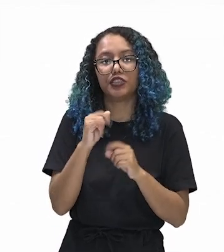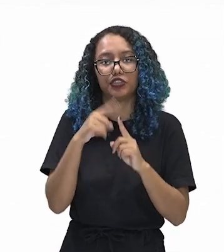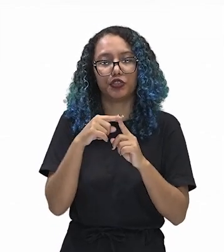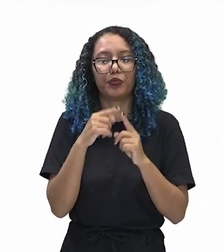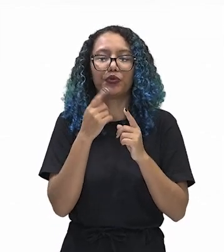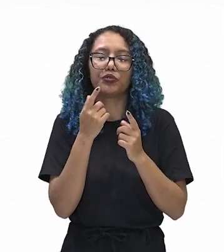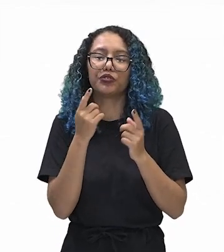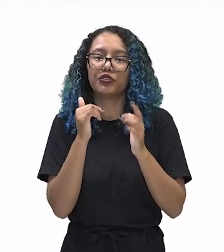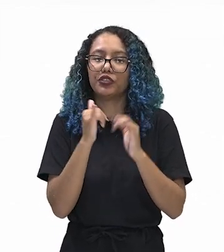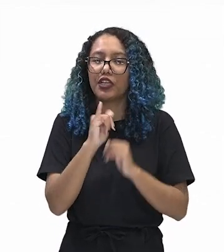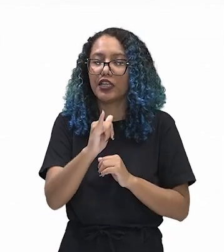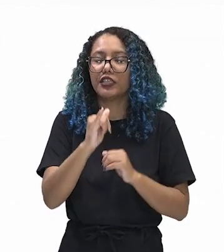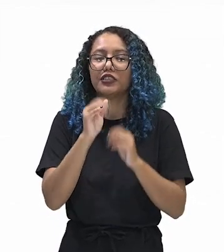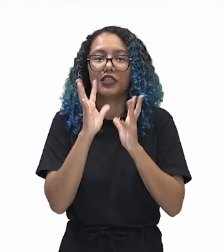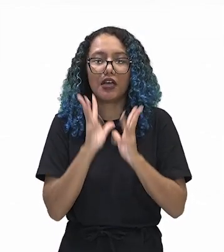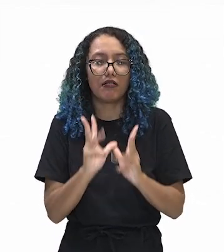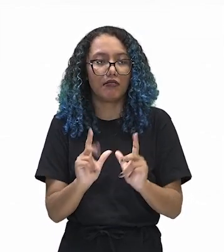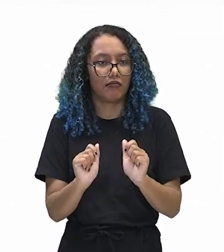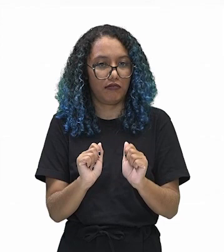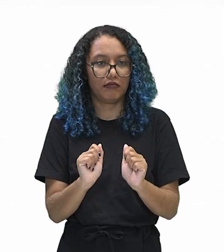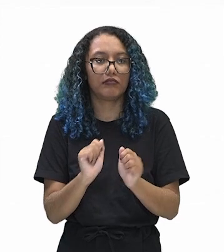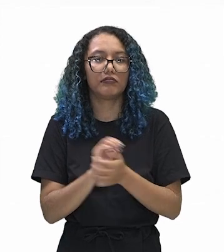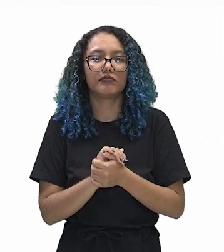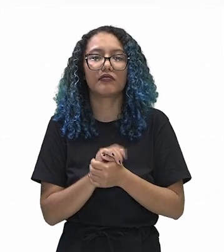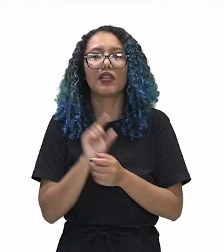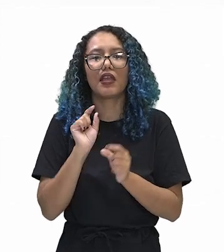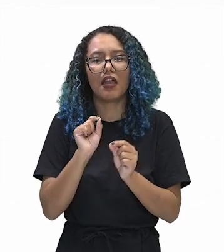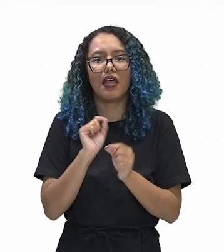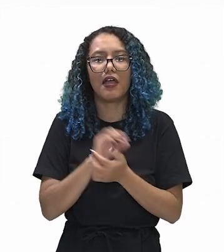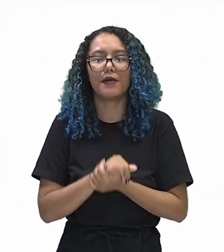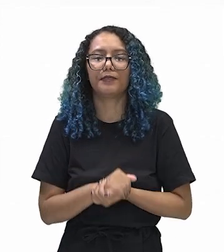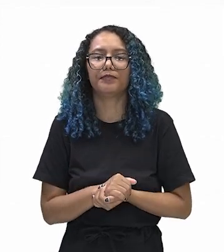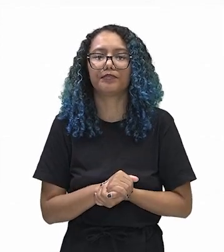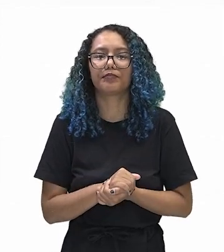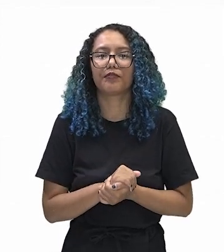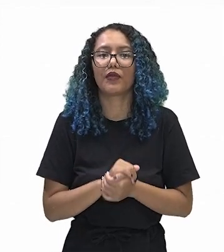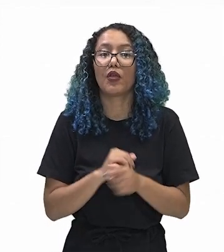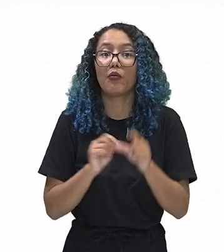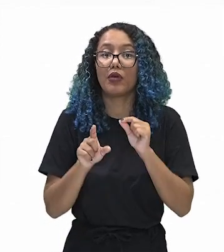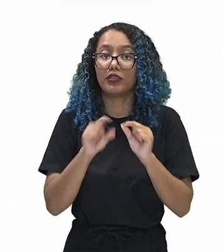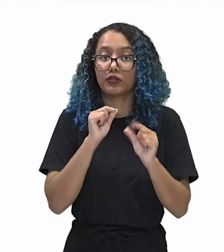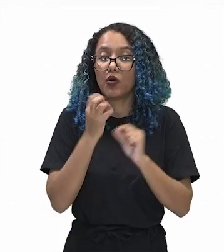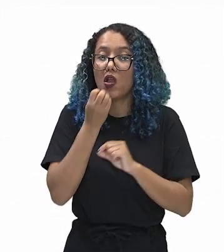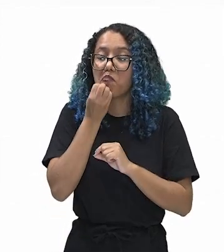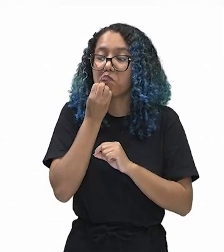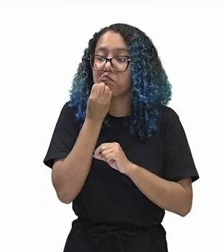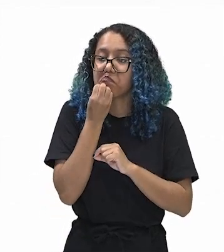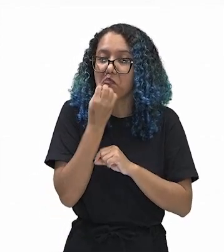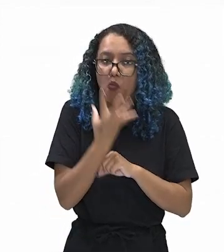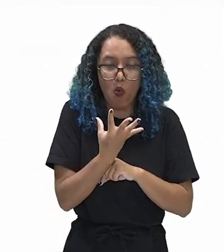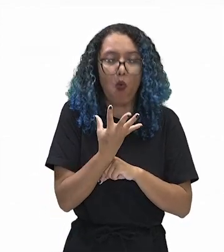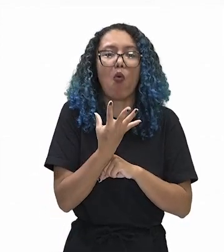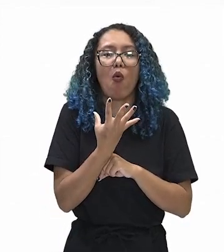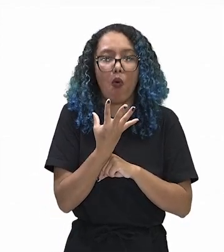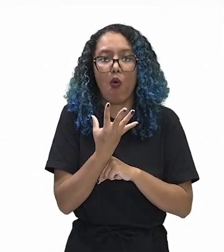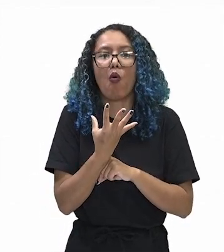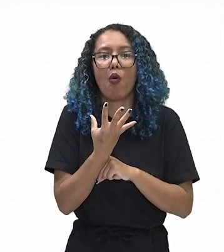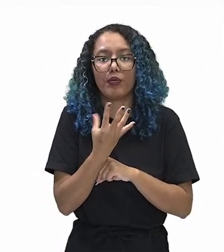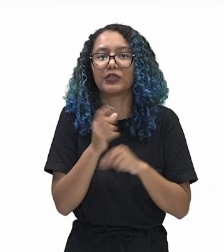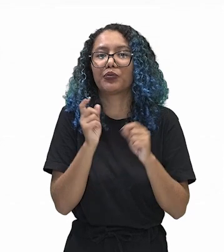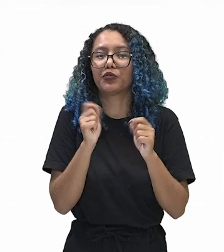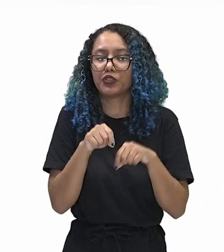energia solar é uma das alternativas mais promissoras para a obtenção de energia, tá?